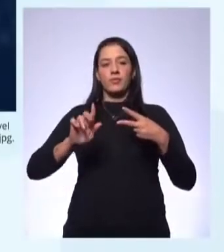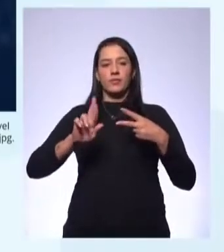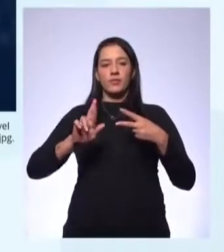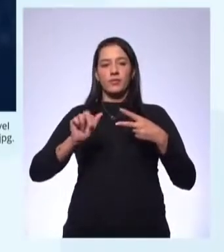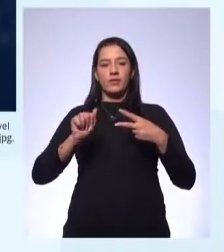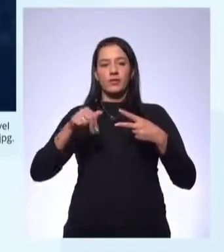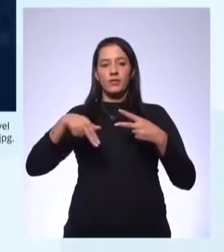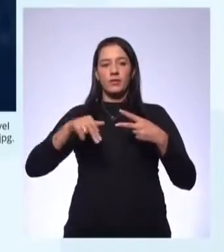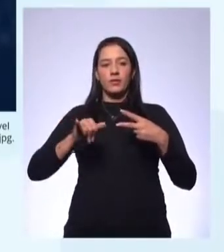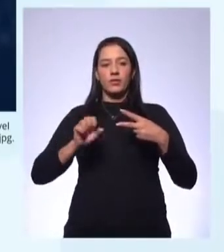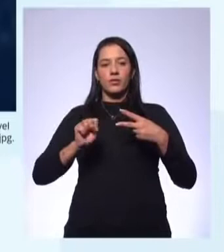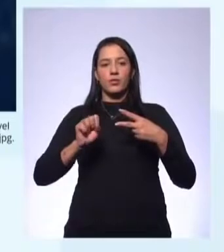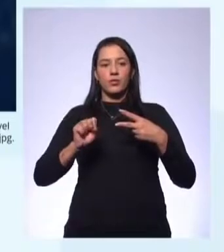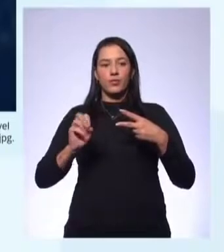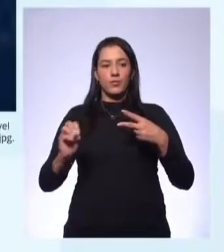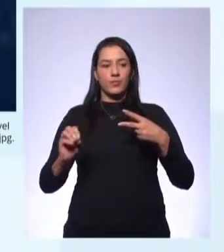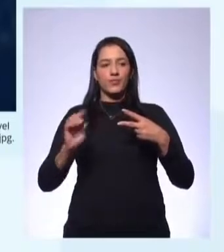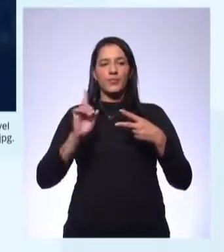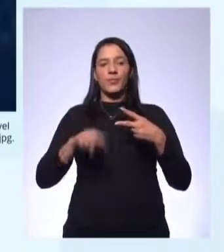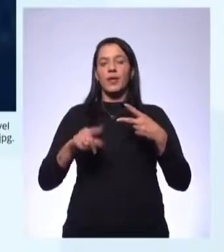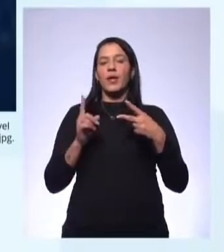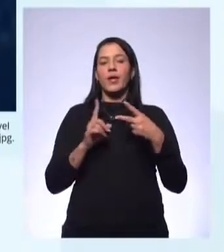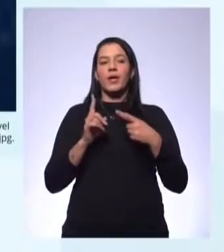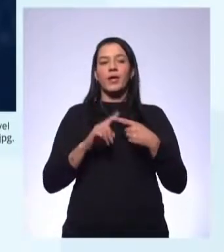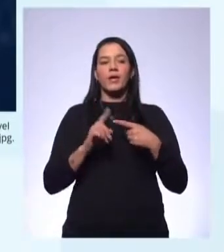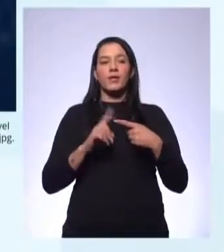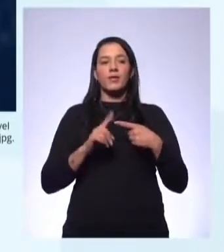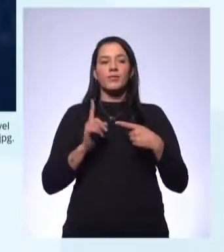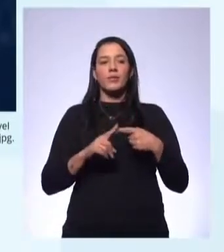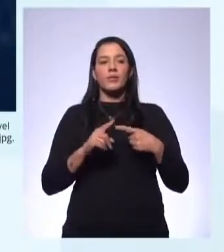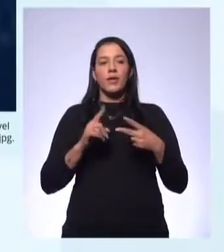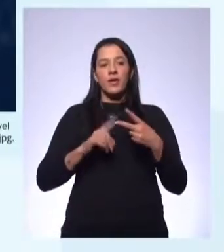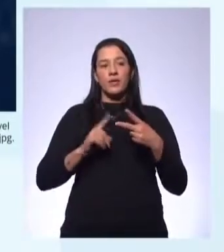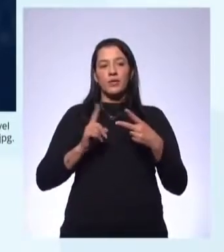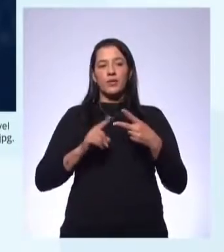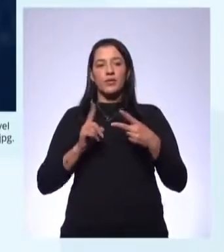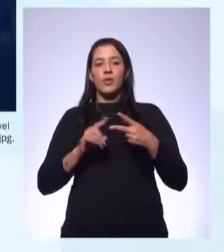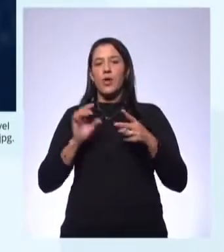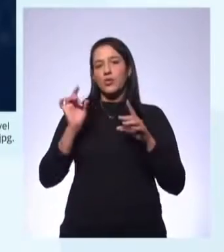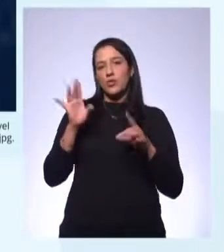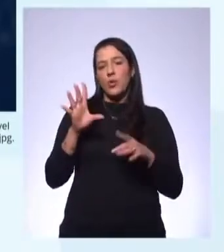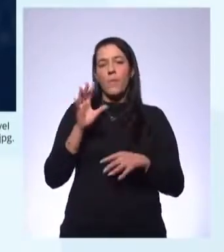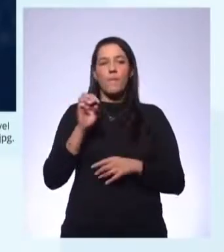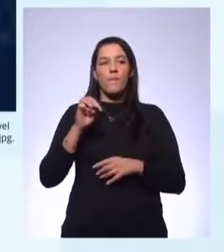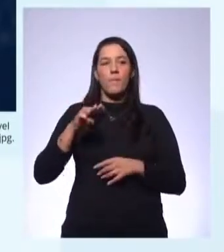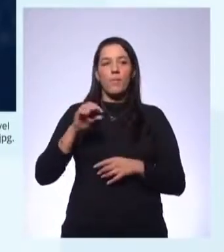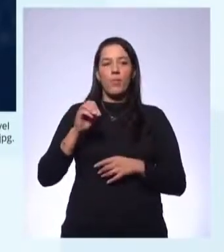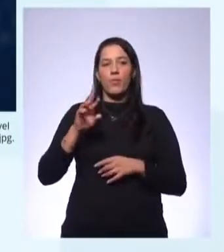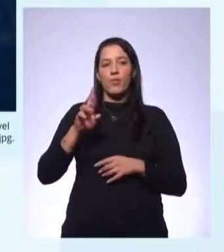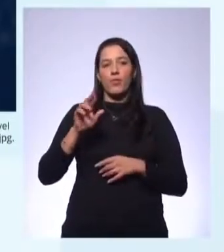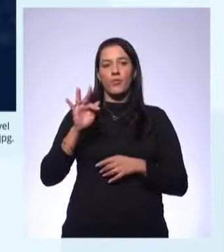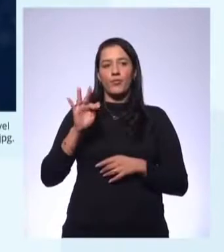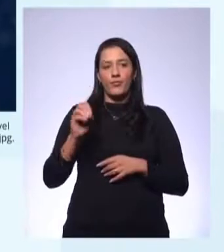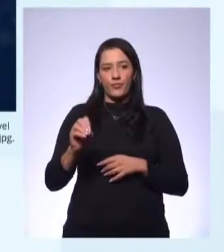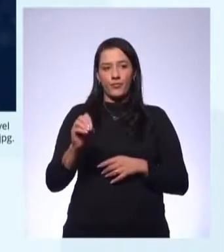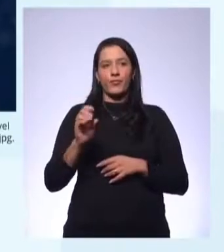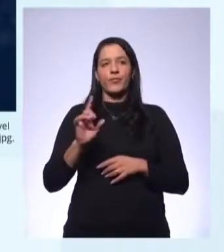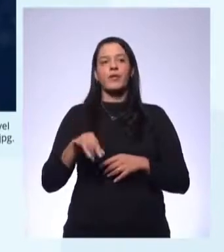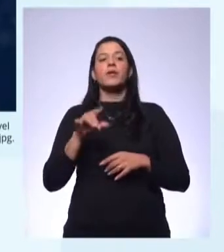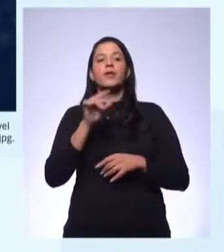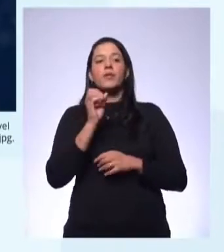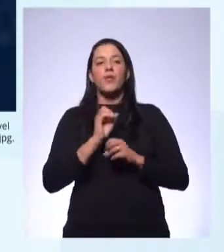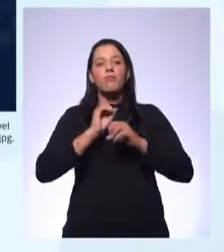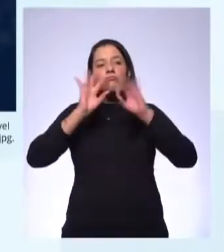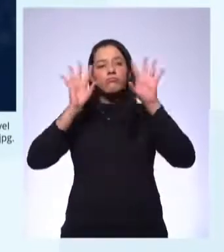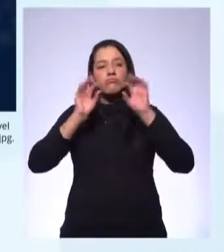Ó. O granizo é um estado amorfo, quer dizer que é sem forma, amorfo. E o estado cristalino